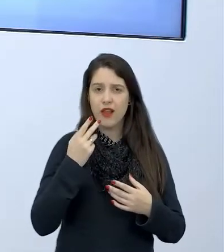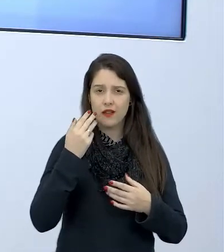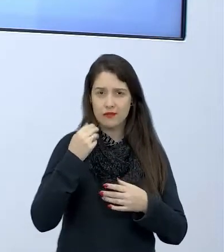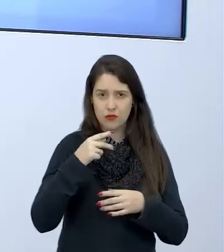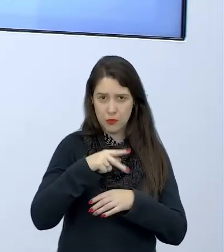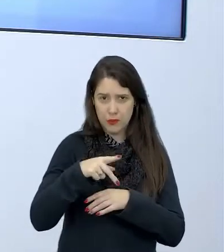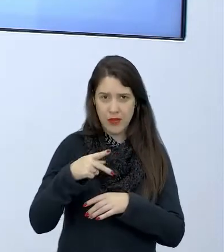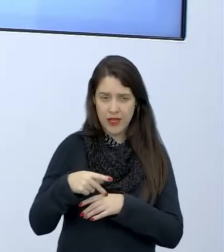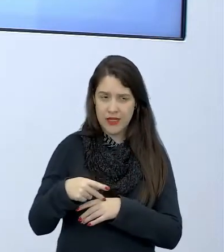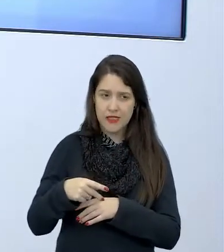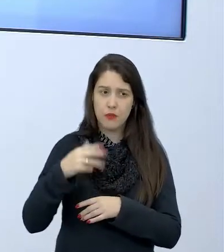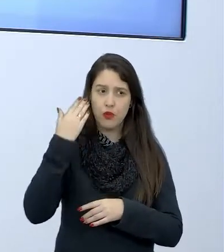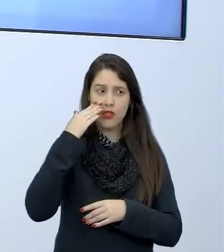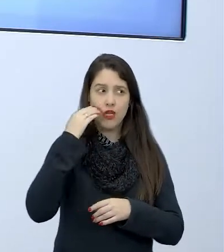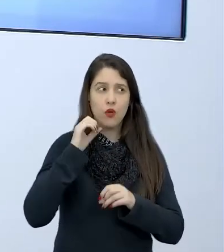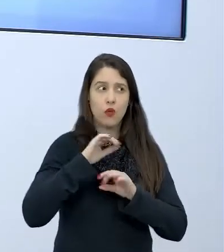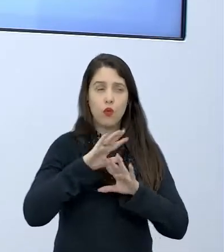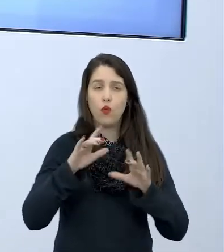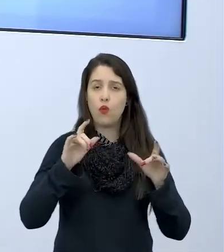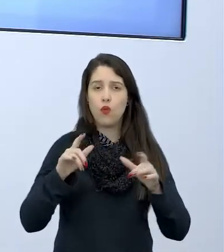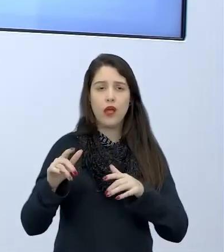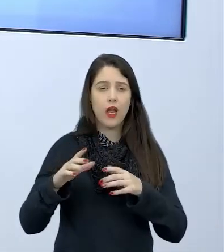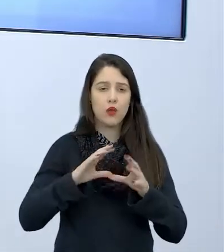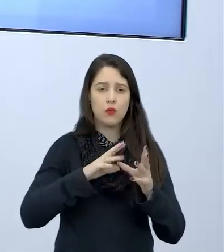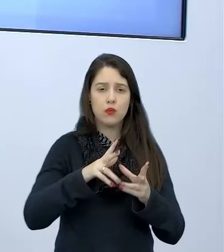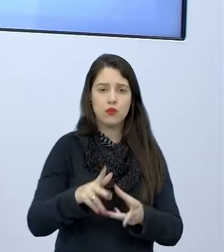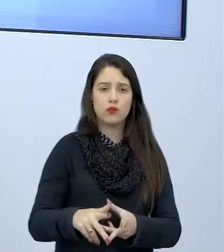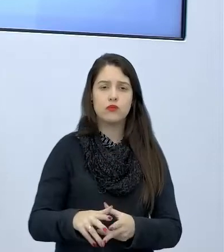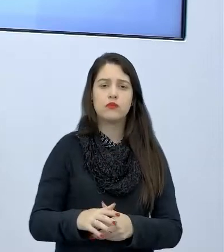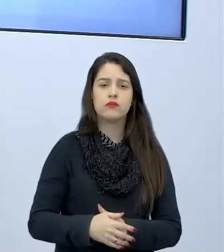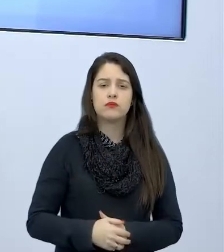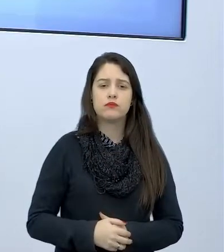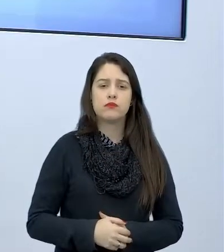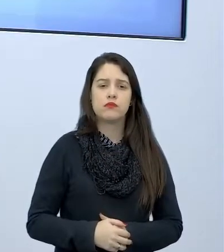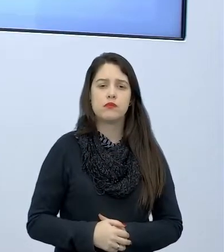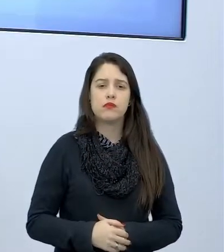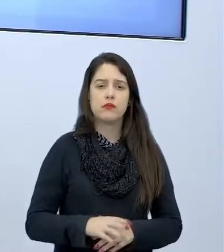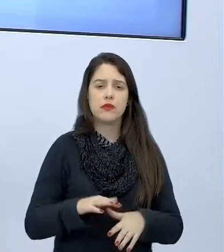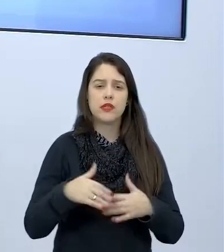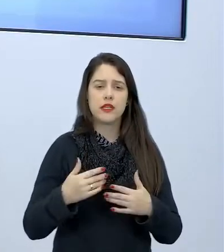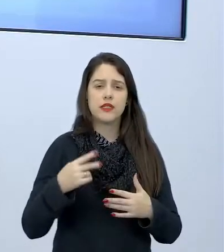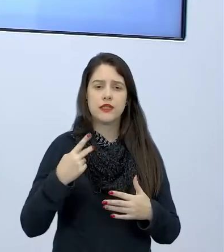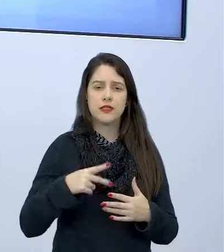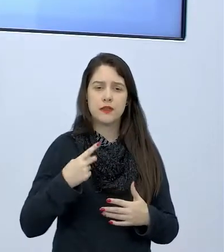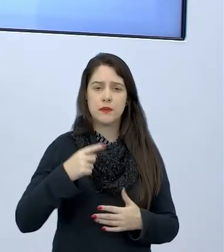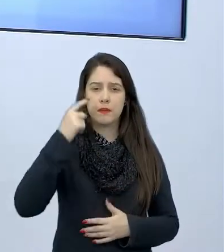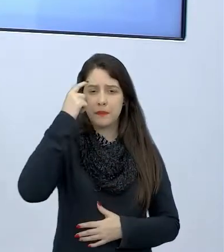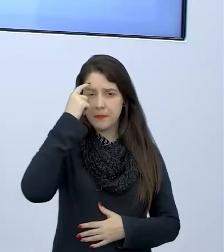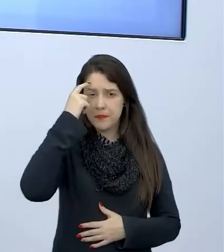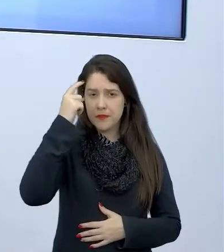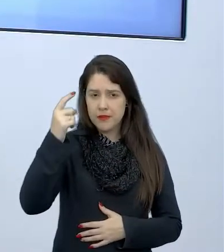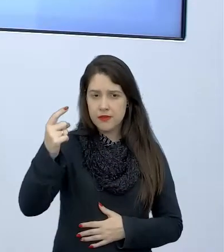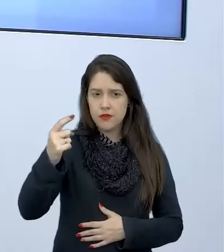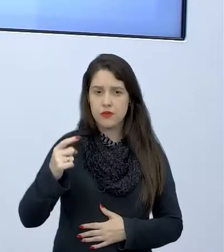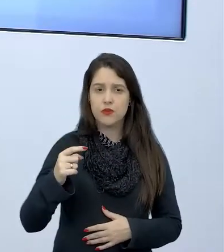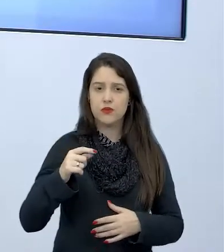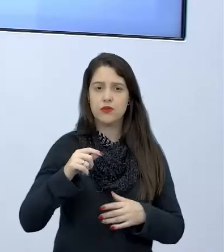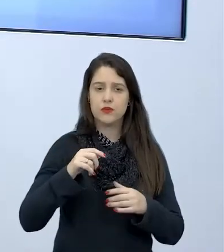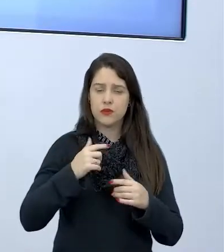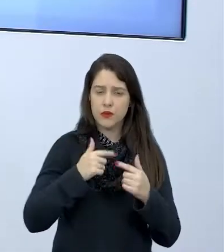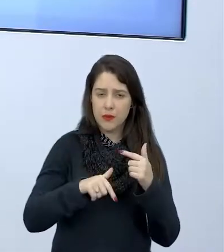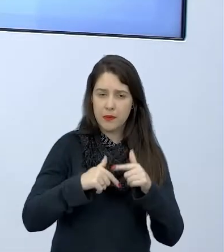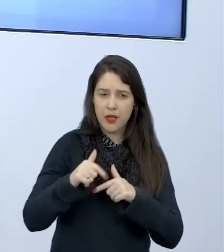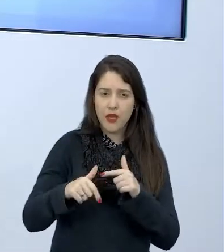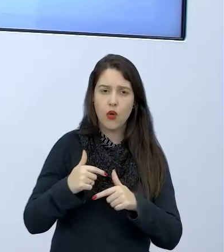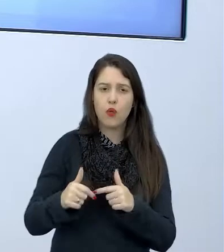outros lugares do mundo, você encontra muitas barreiras, né? Tanto aqui em pensar na questão do desemprego, né, da falta de